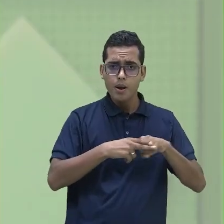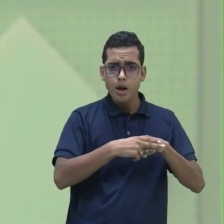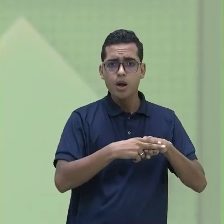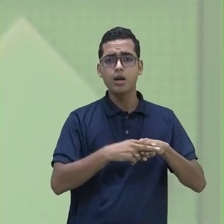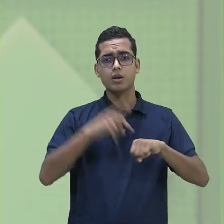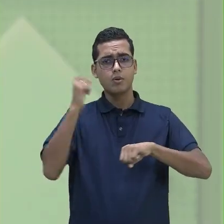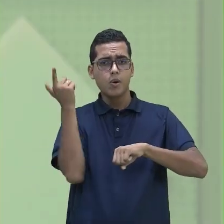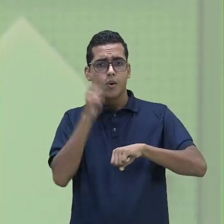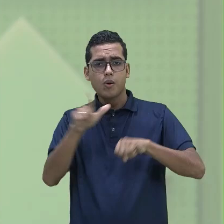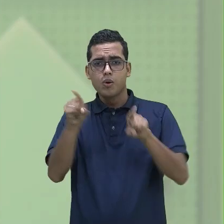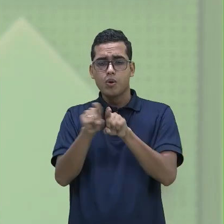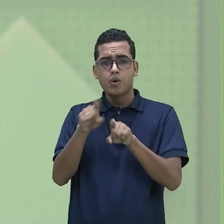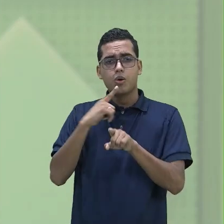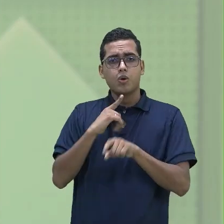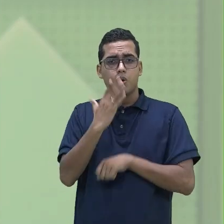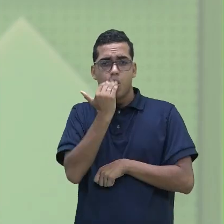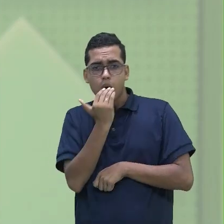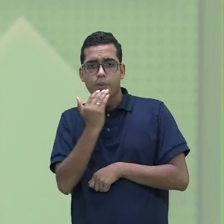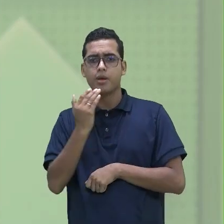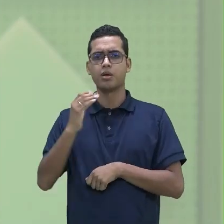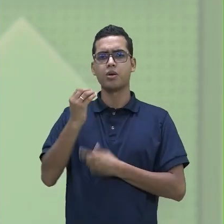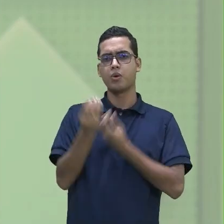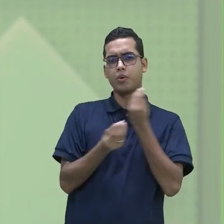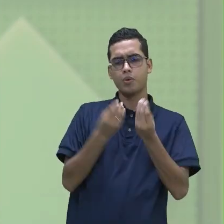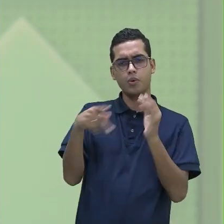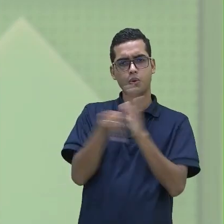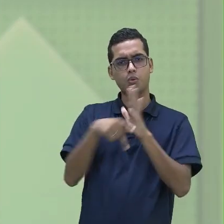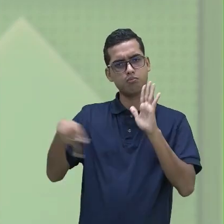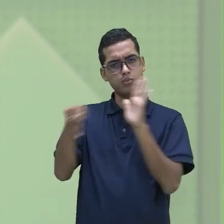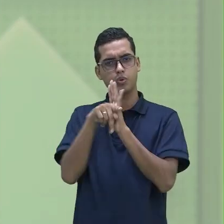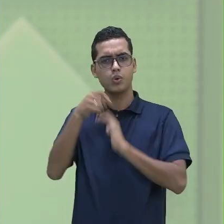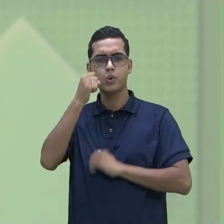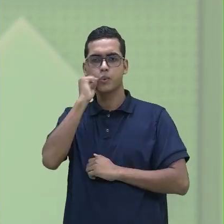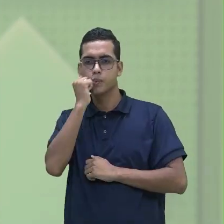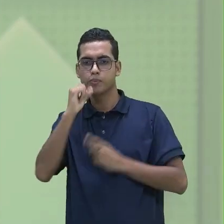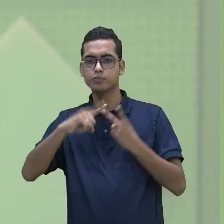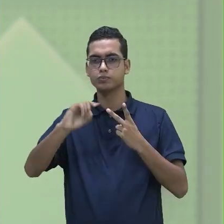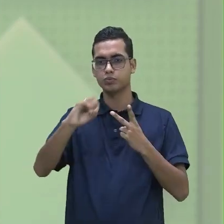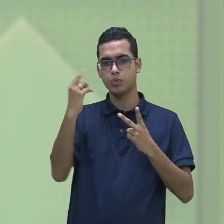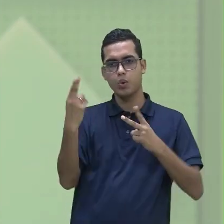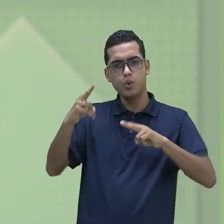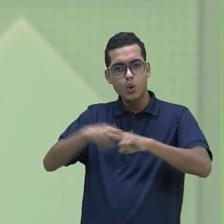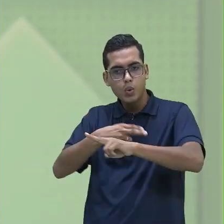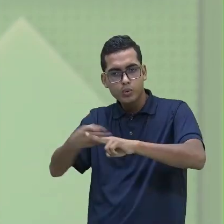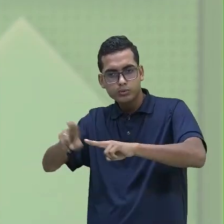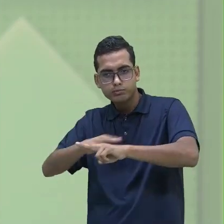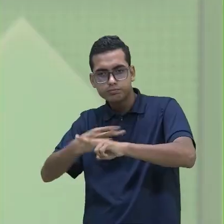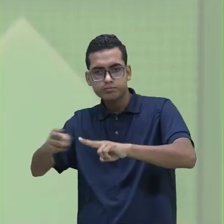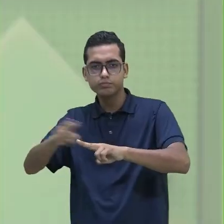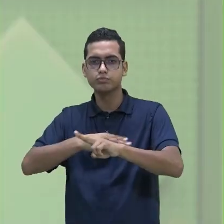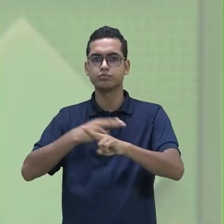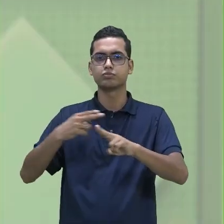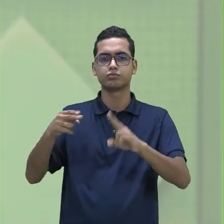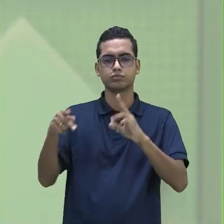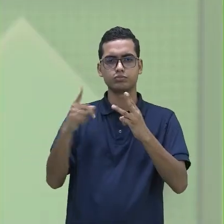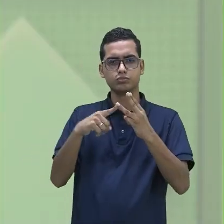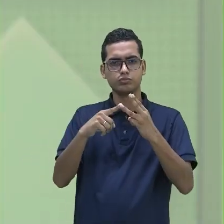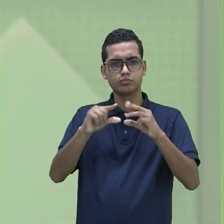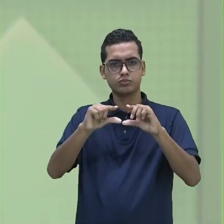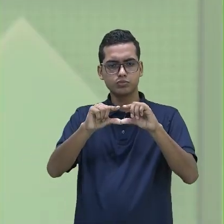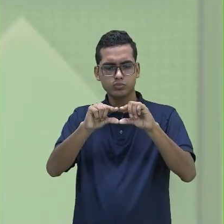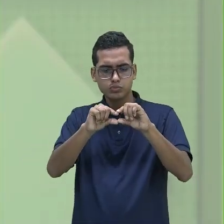algum preparativo, ou como próprio suco, ou fazendo um doce, né, ou